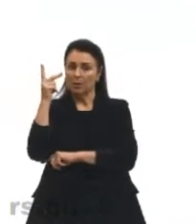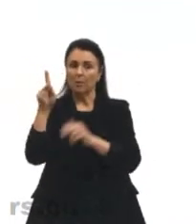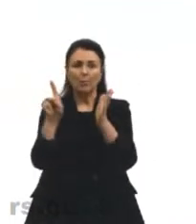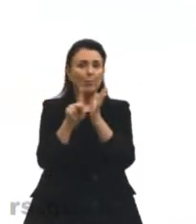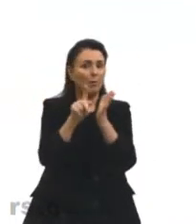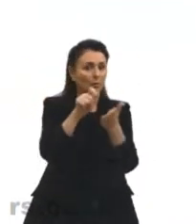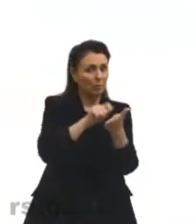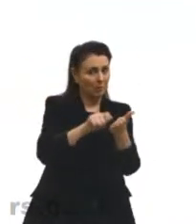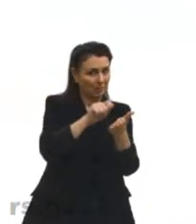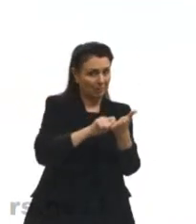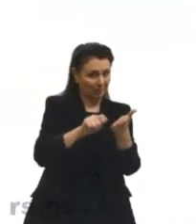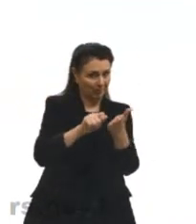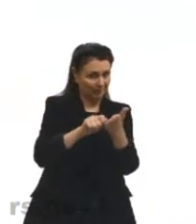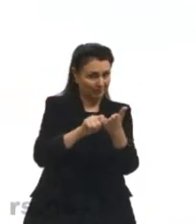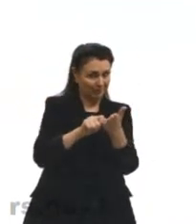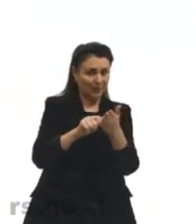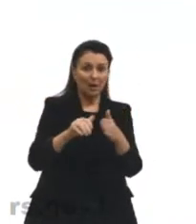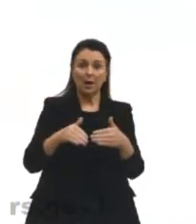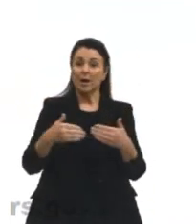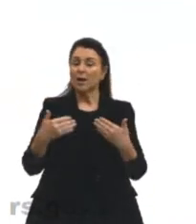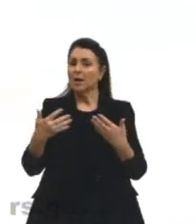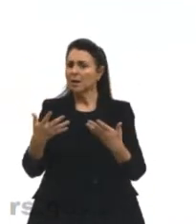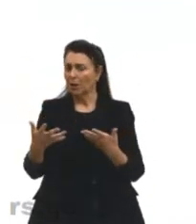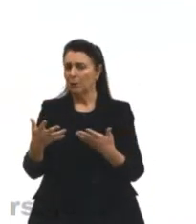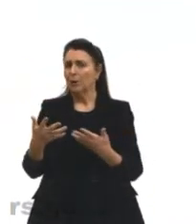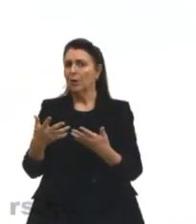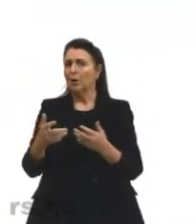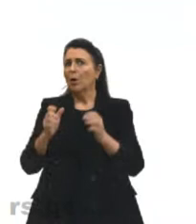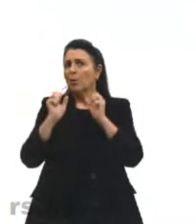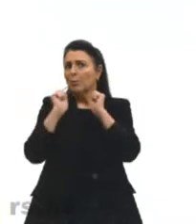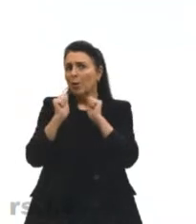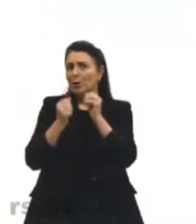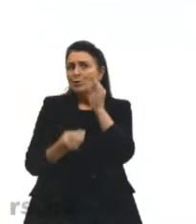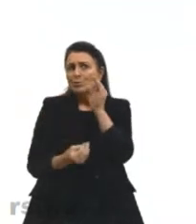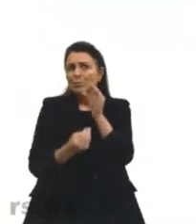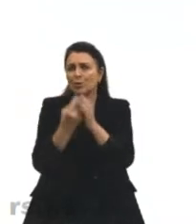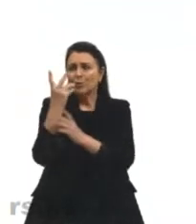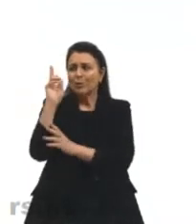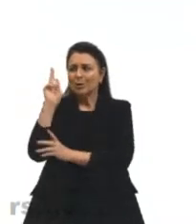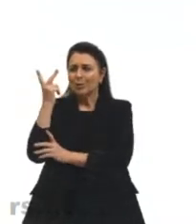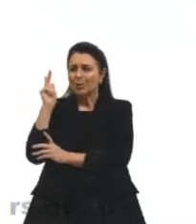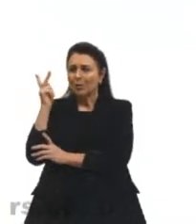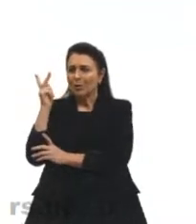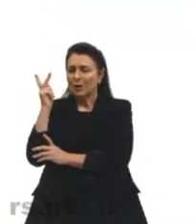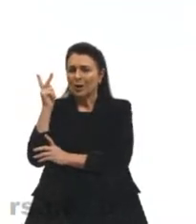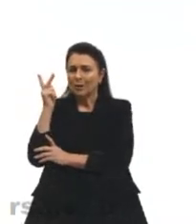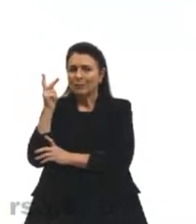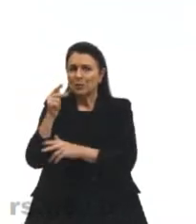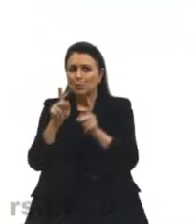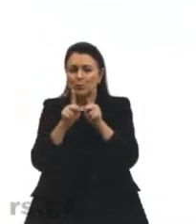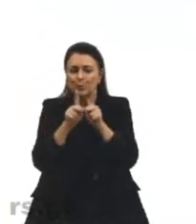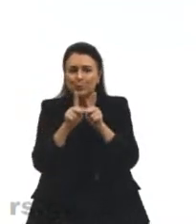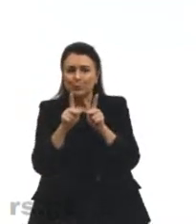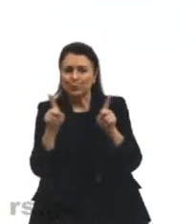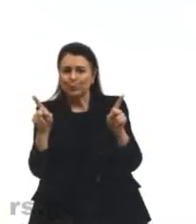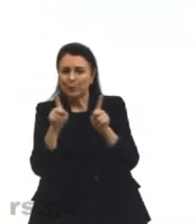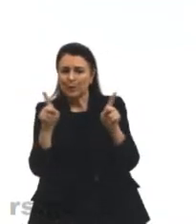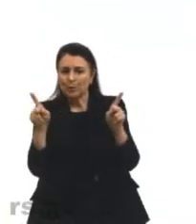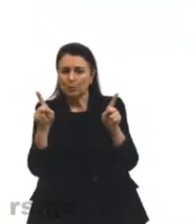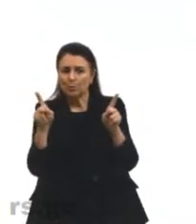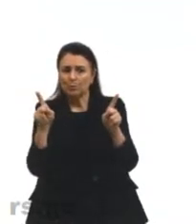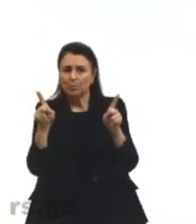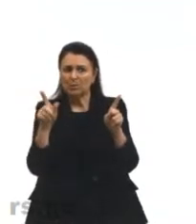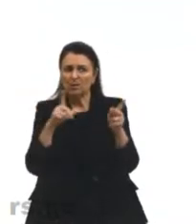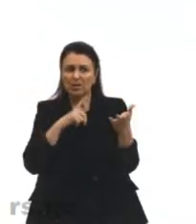escrita é tradicionalmente se considerava que só podia produzir história sobre períodos que tivessem